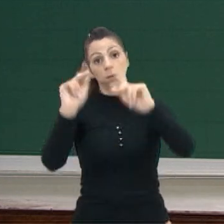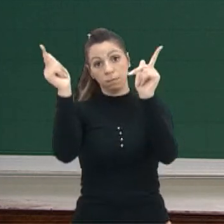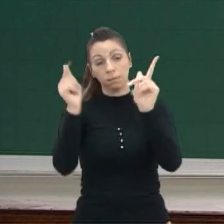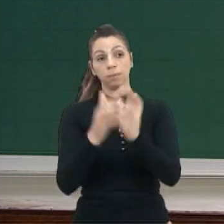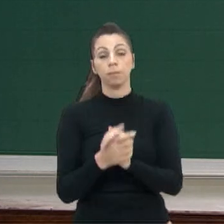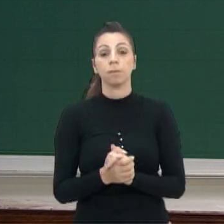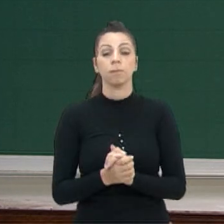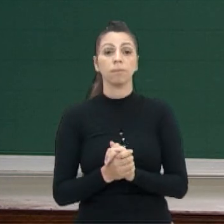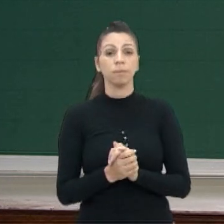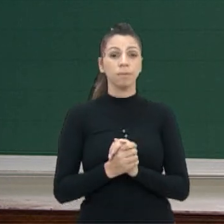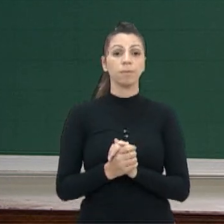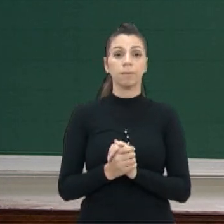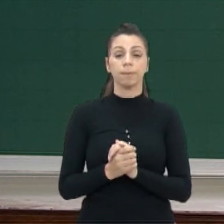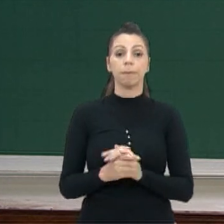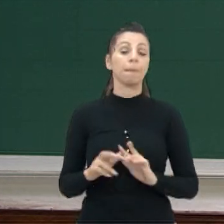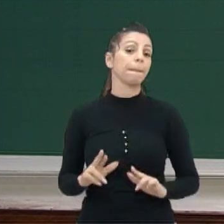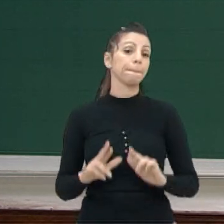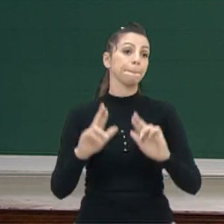E a diferença